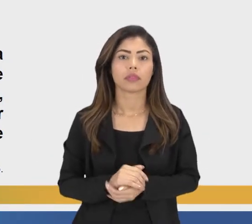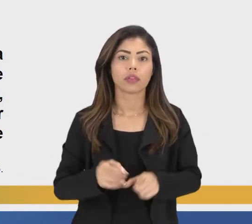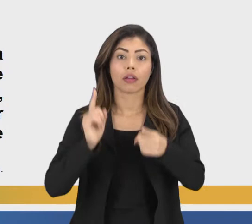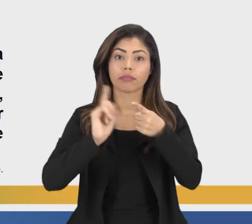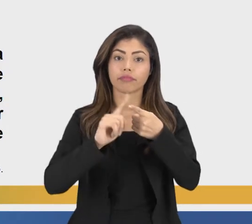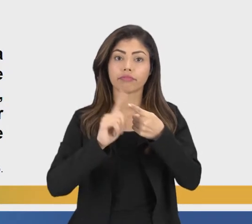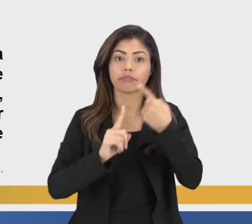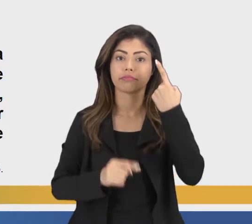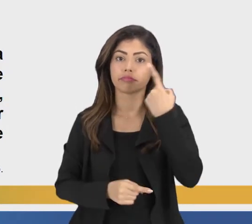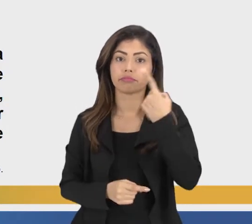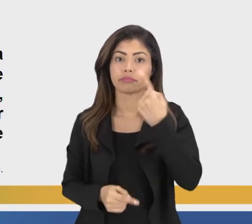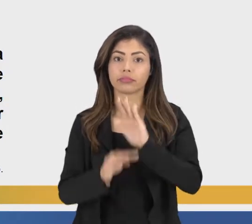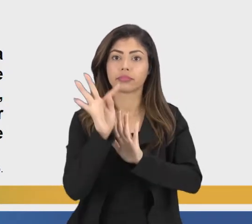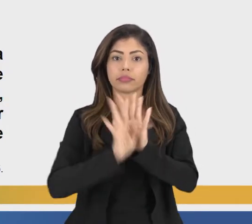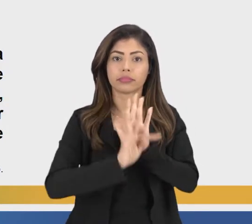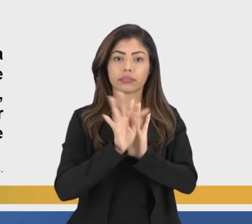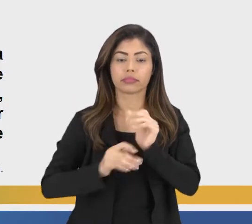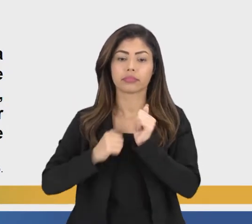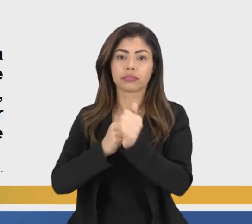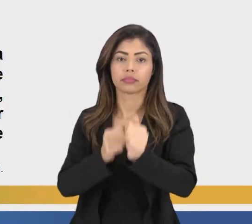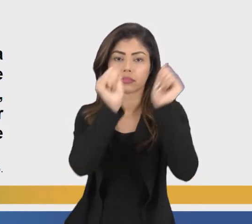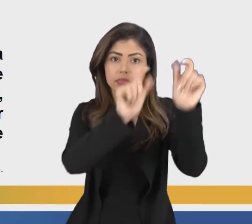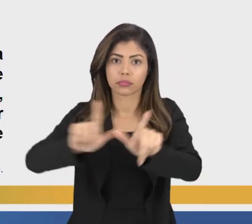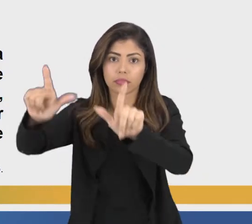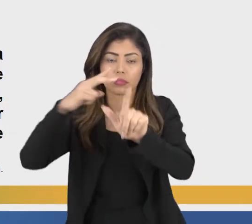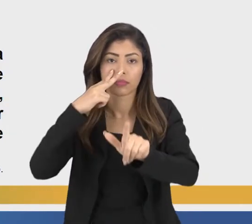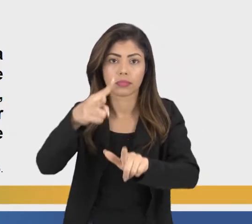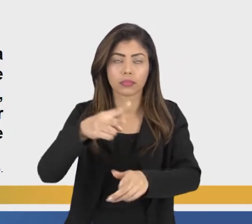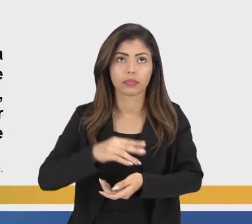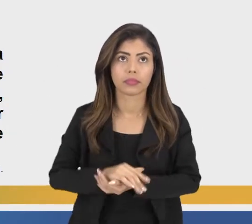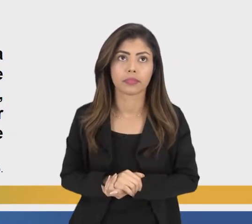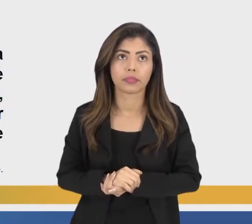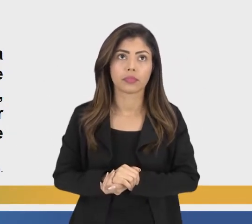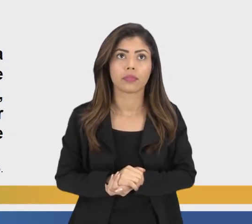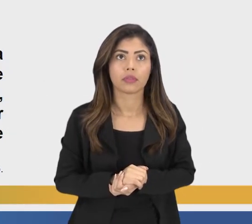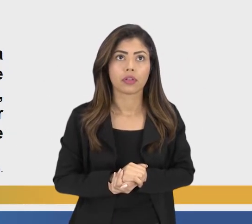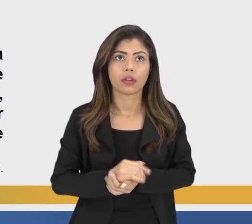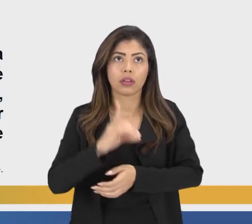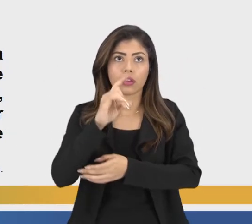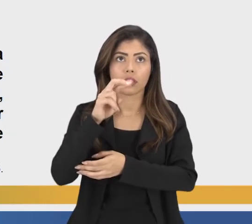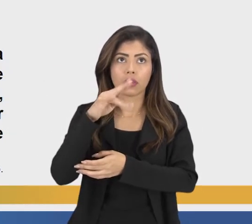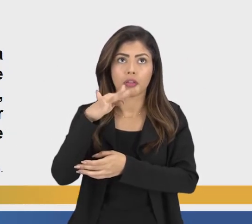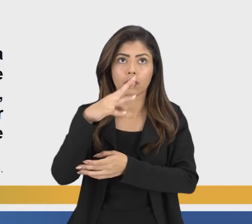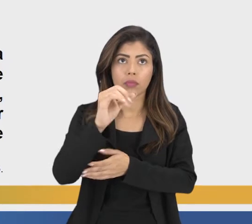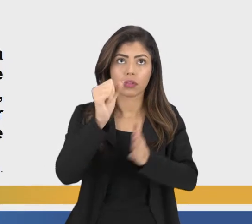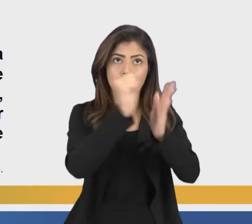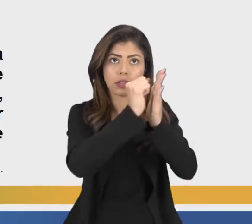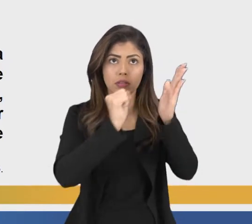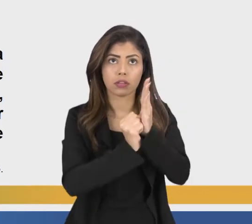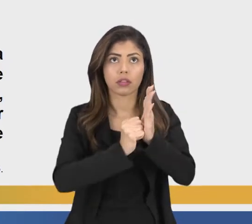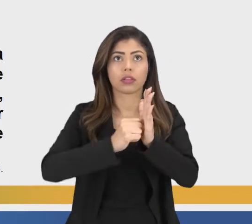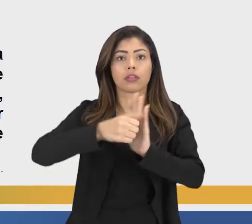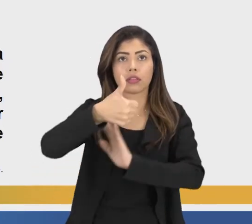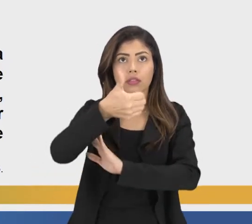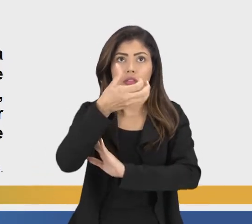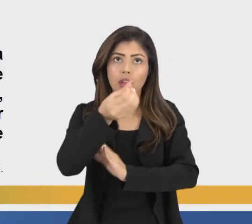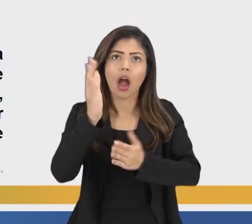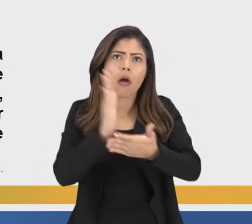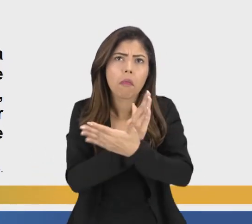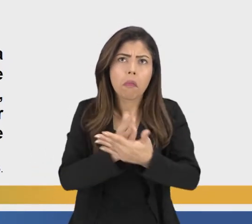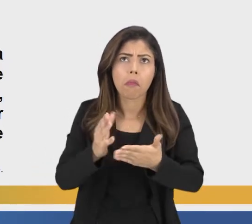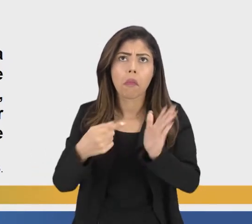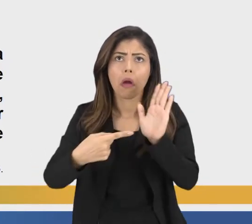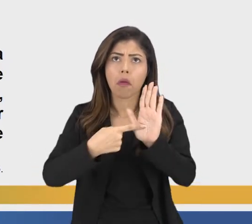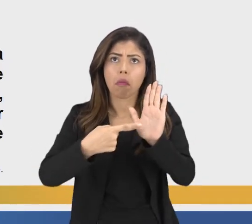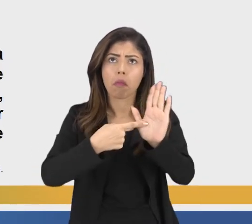texto 1. Acompanhem atentamente. Documentos do século XVI, algumas vezes,